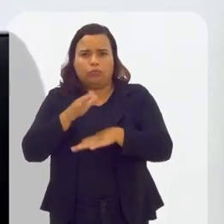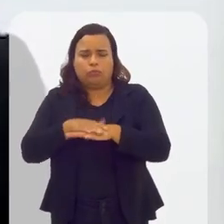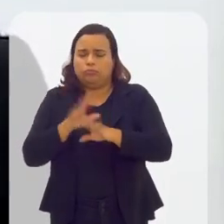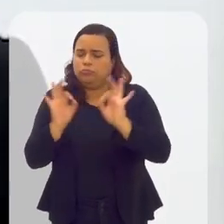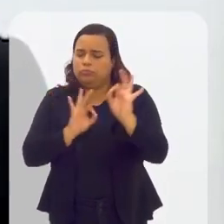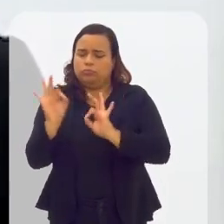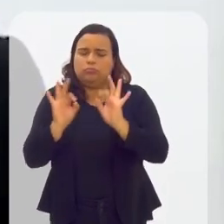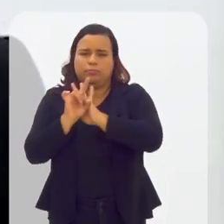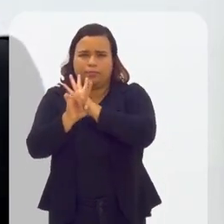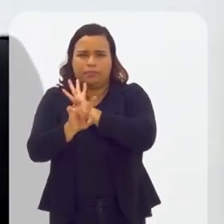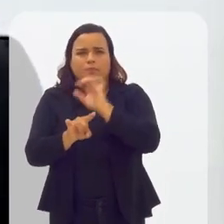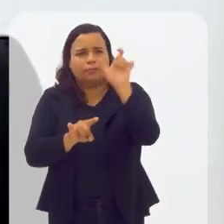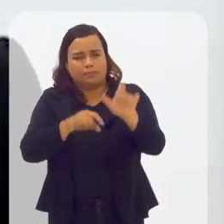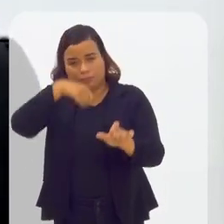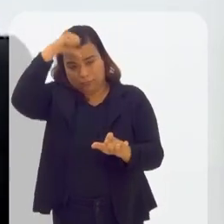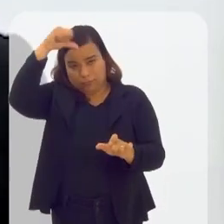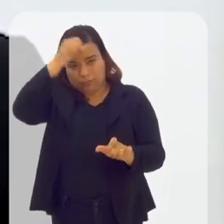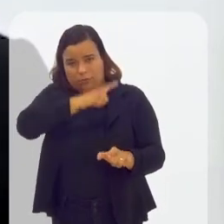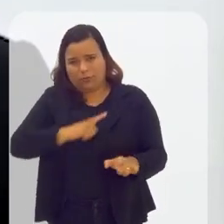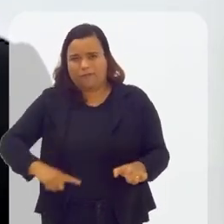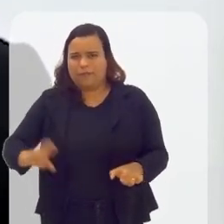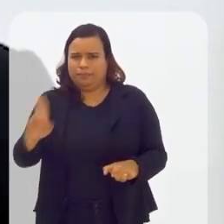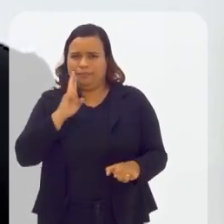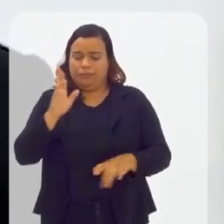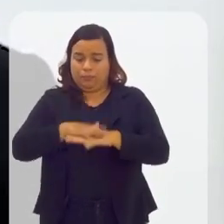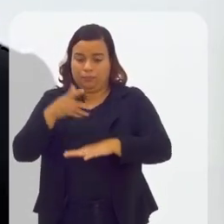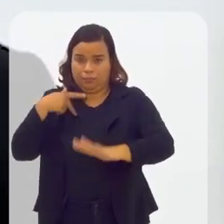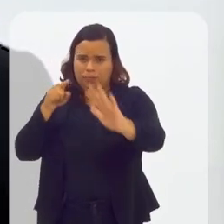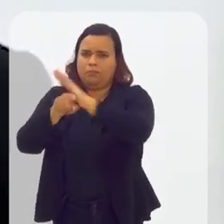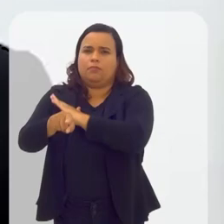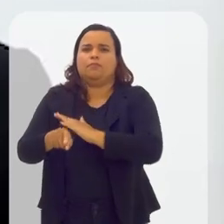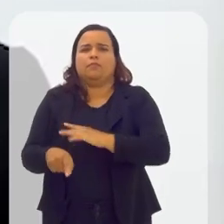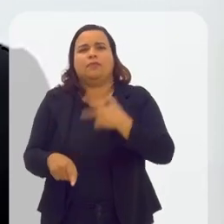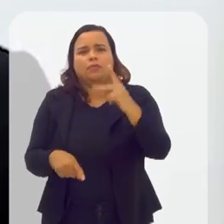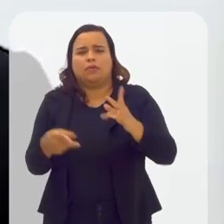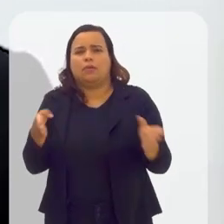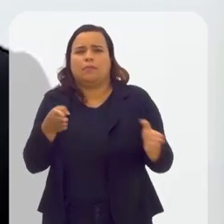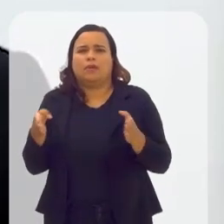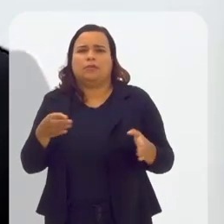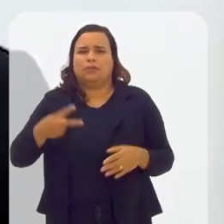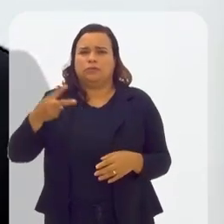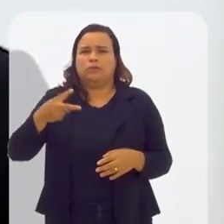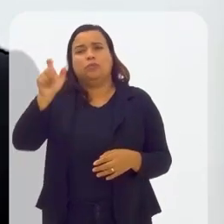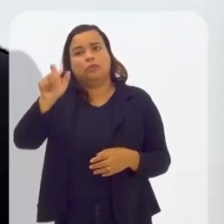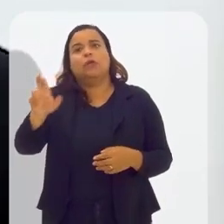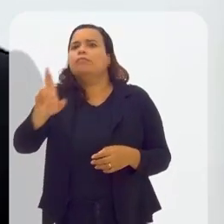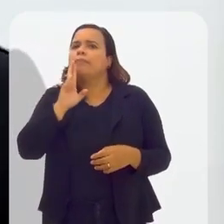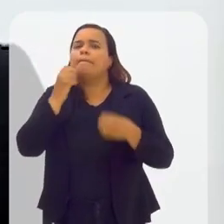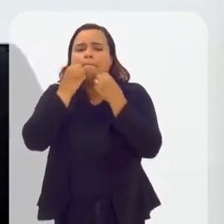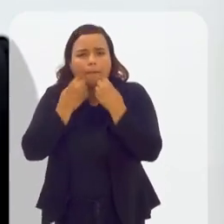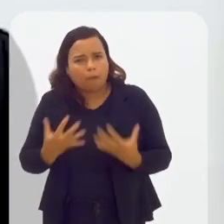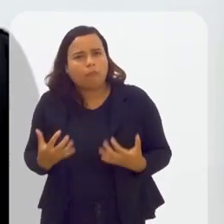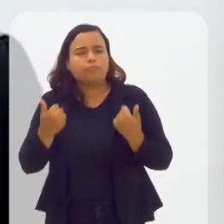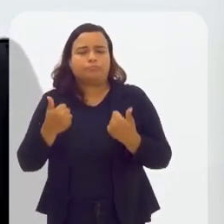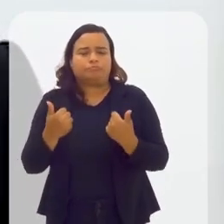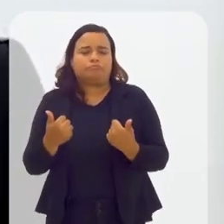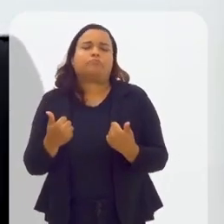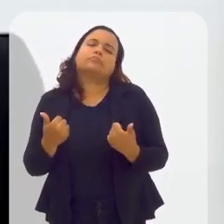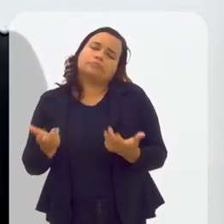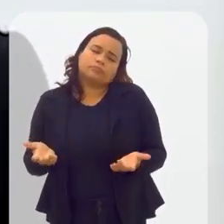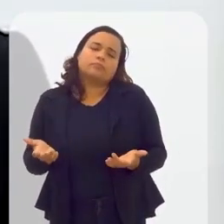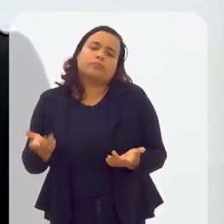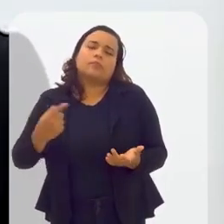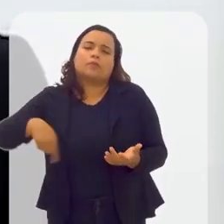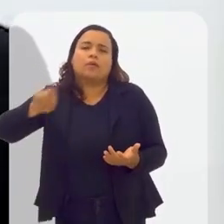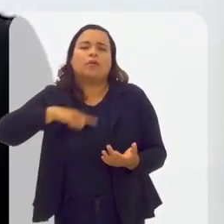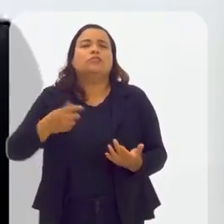pergunta para o governador Cláudio Castro, para o segundo mandato dele, ele deu uma resposta hiperpositiva. É